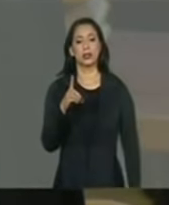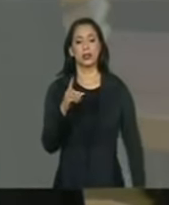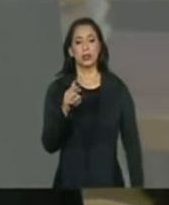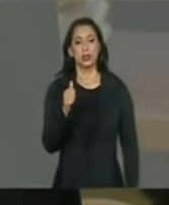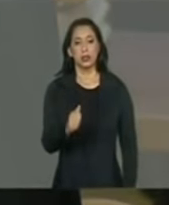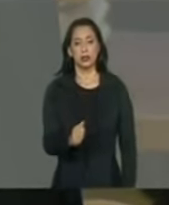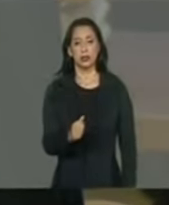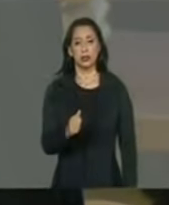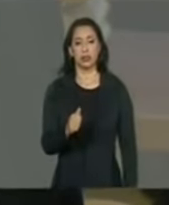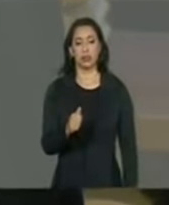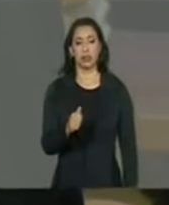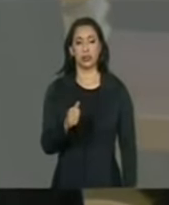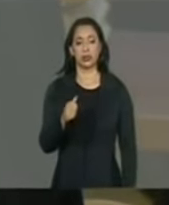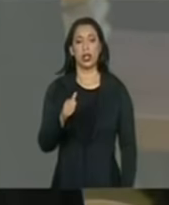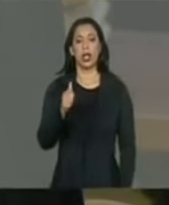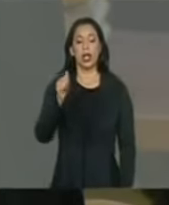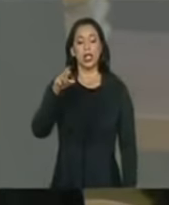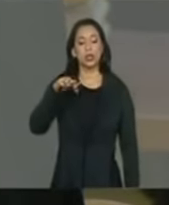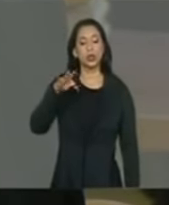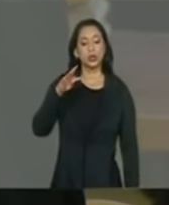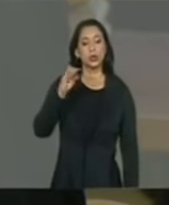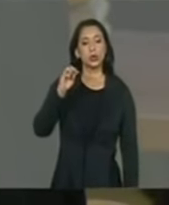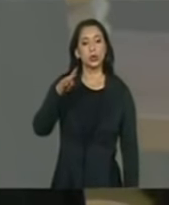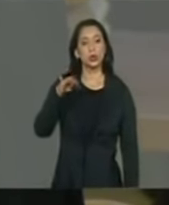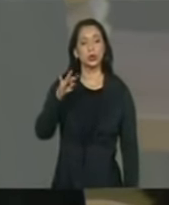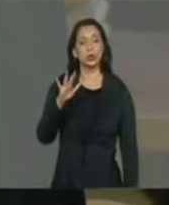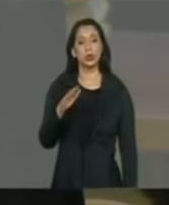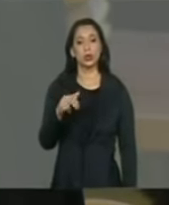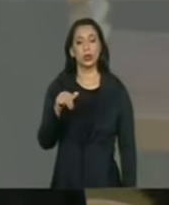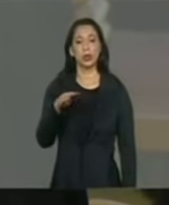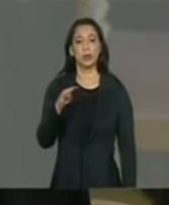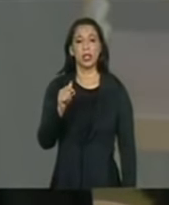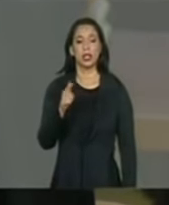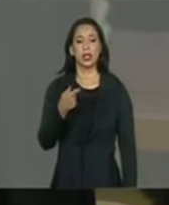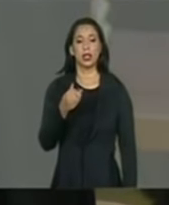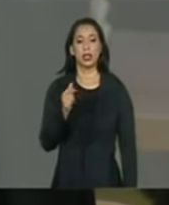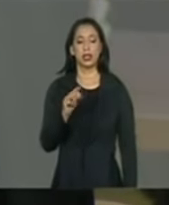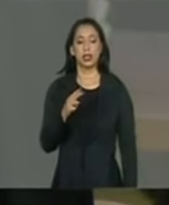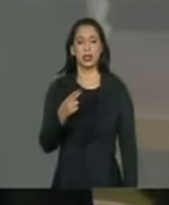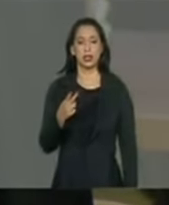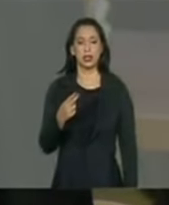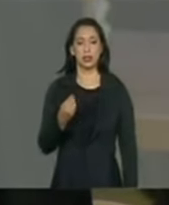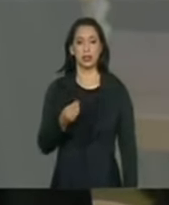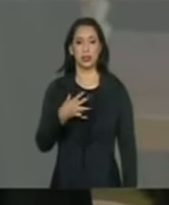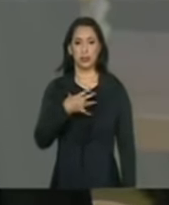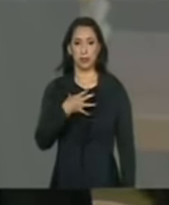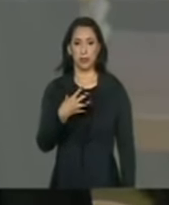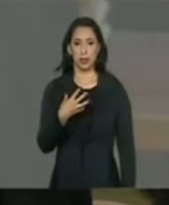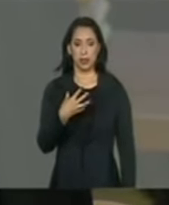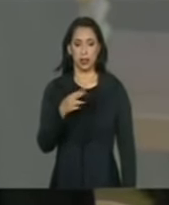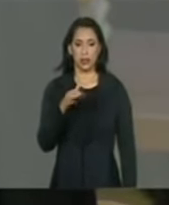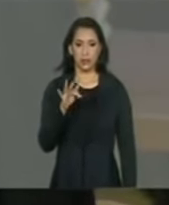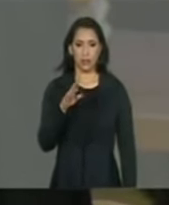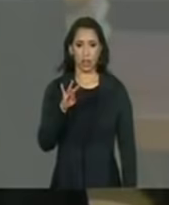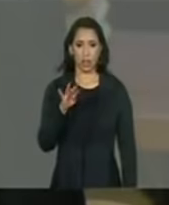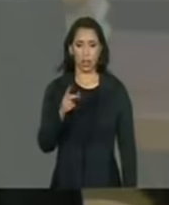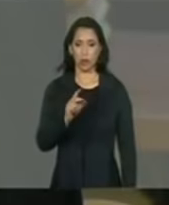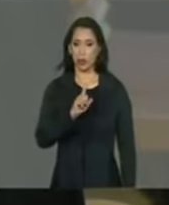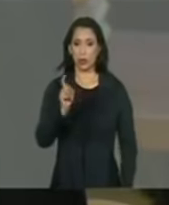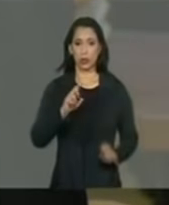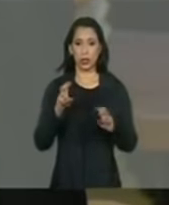antônio magalhães gomes filho de quem tive a honra de ter sido colega não apenas nos bancos acadêmicos